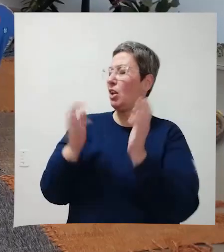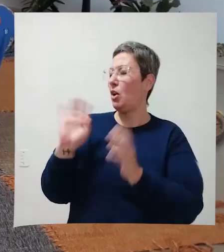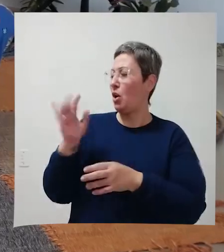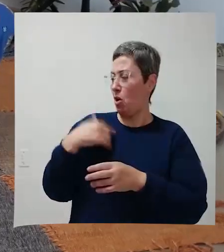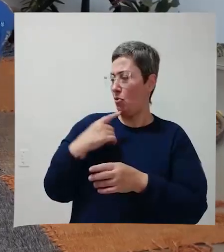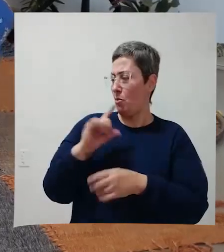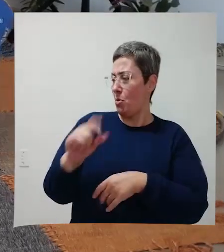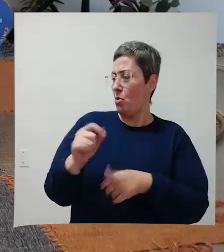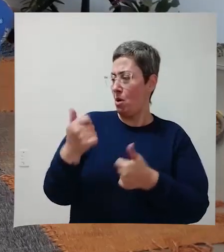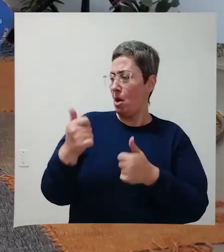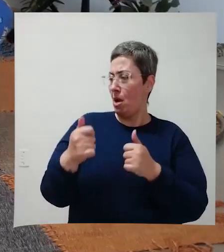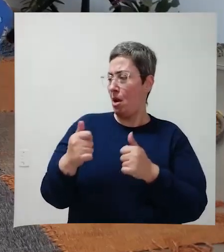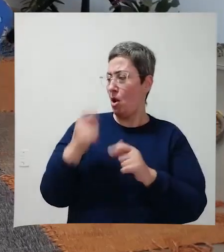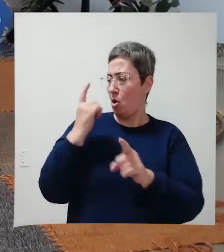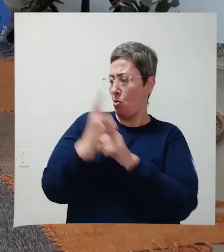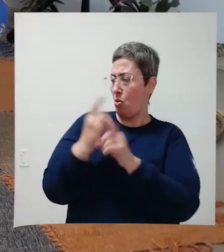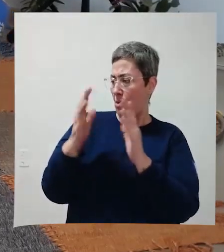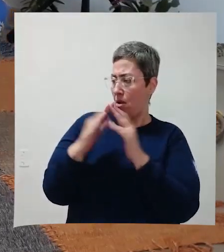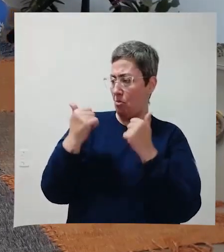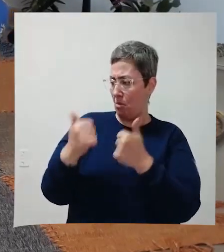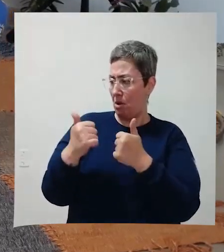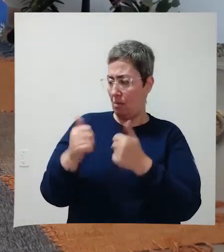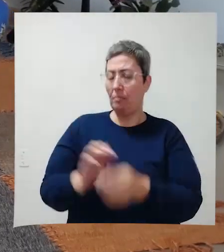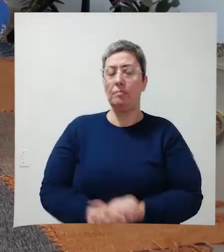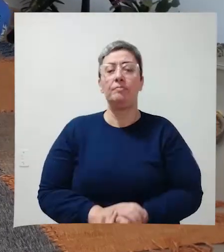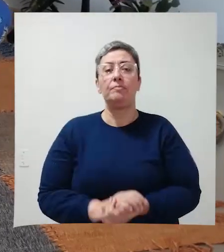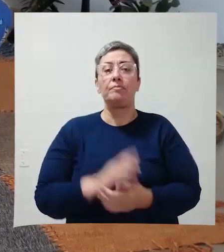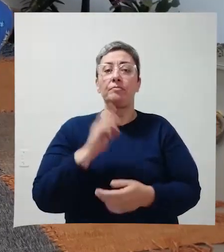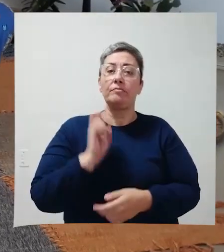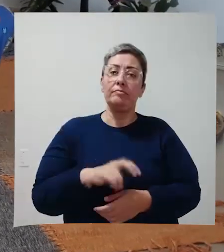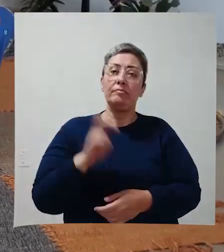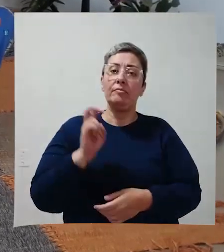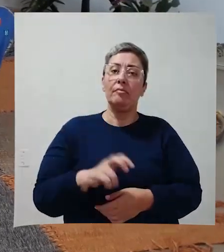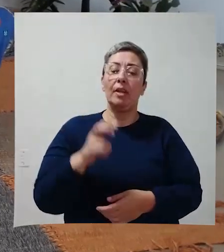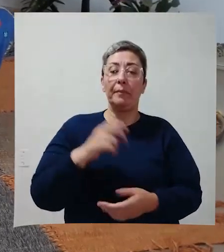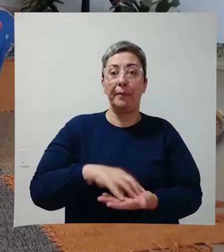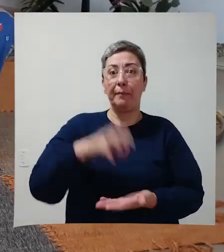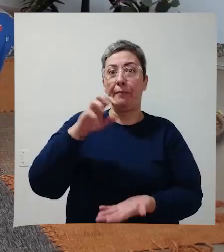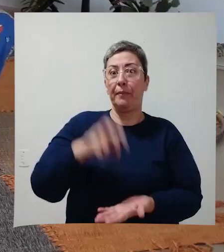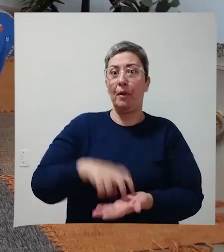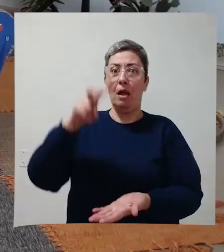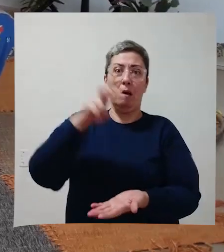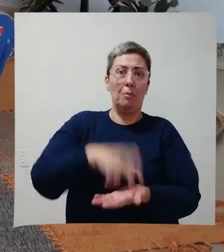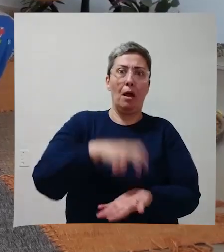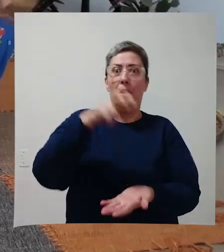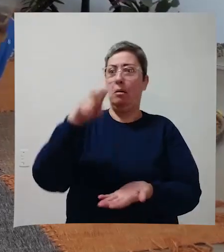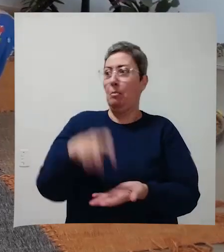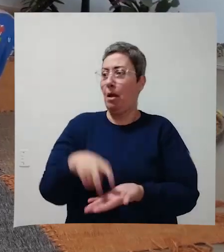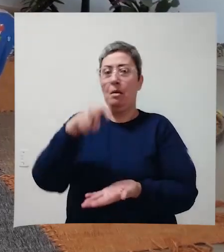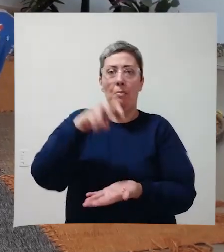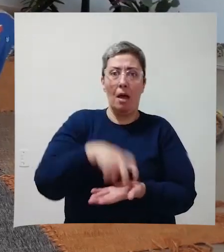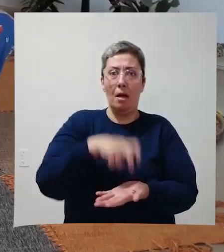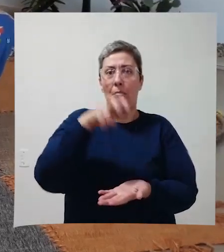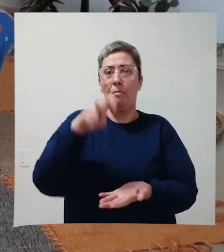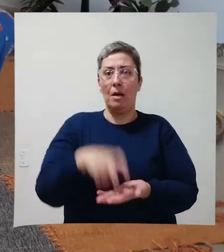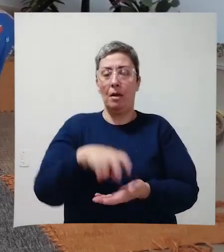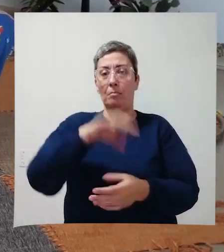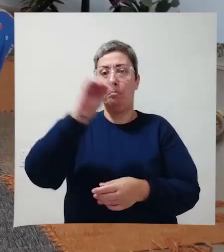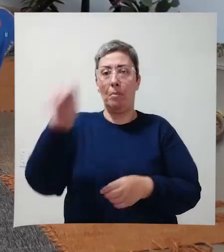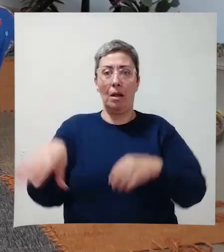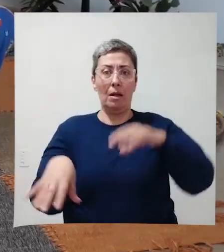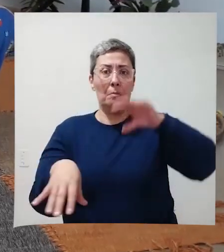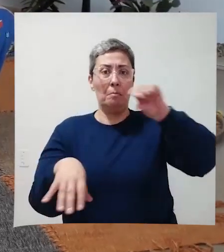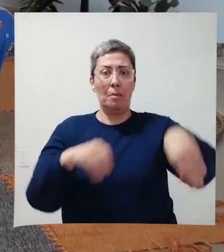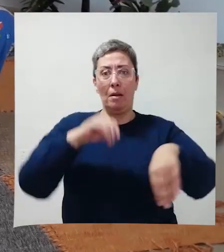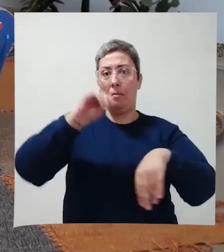Tchau, camaleão, eu já estou indo. Te encontro em casa. No caminho, com a lebre pulando para lá, pulando para